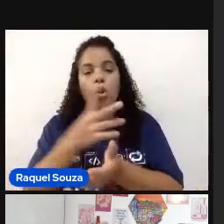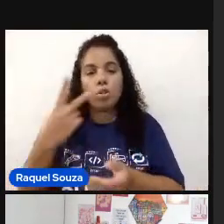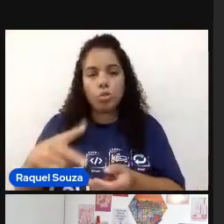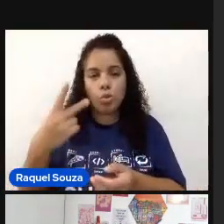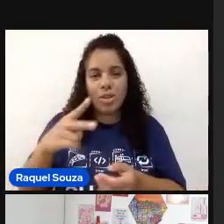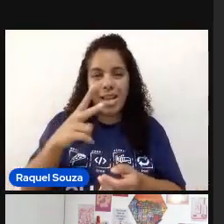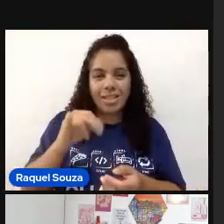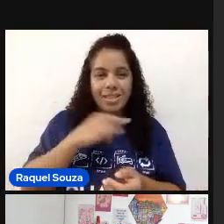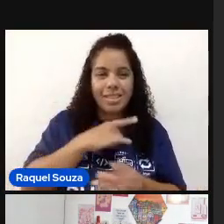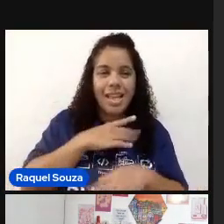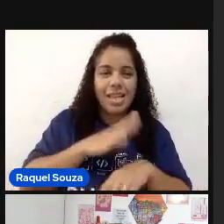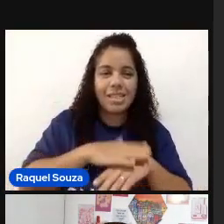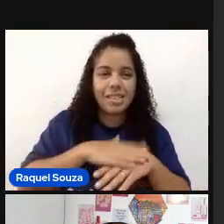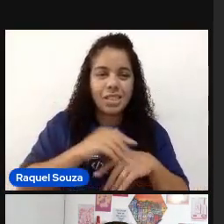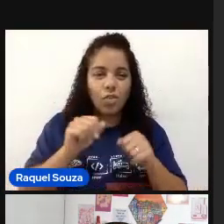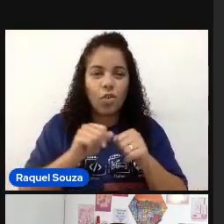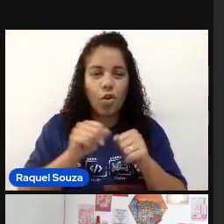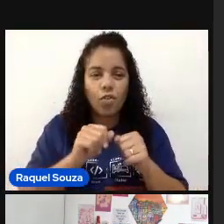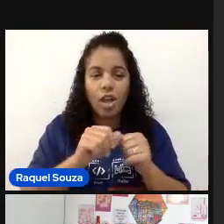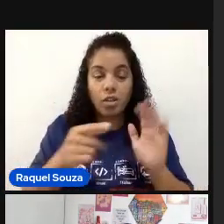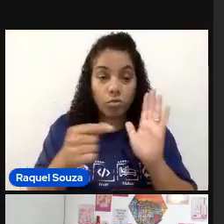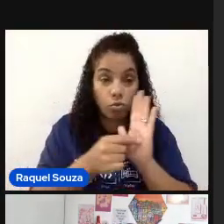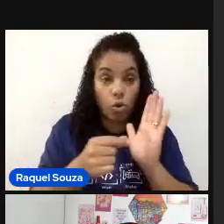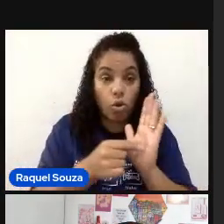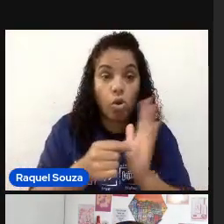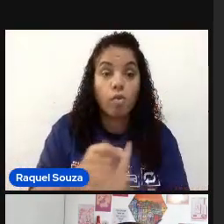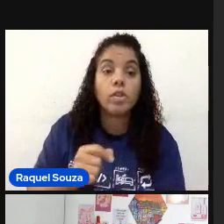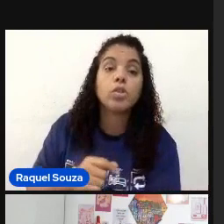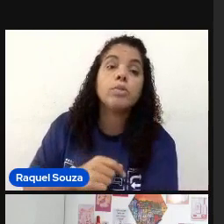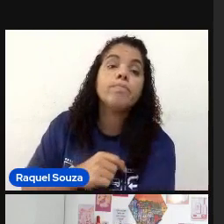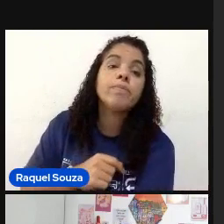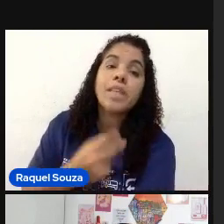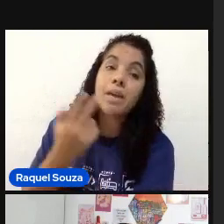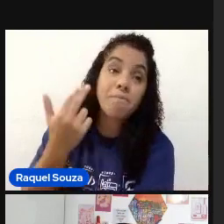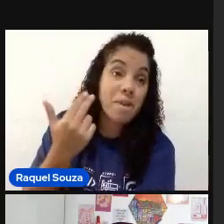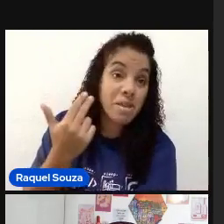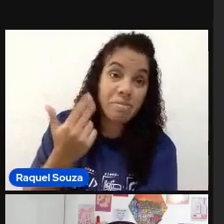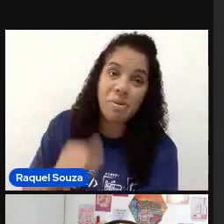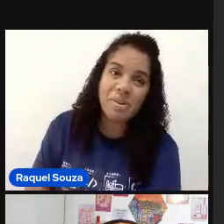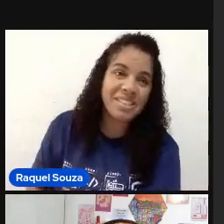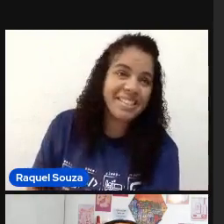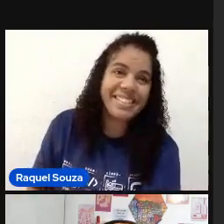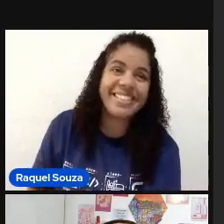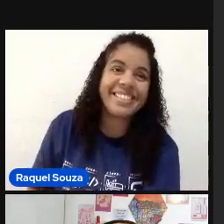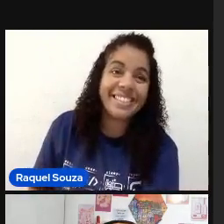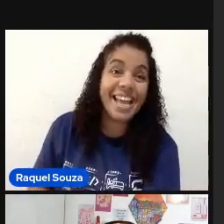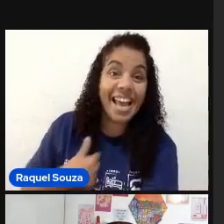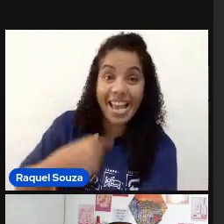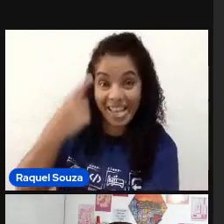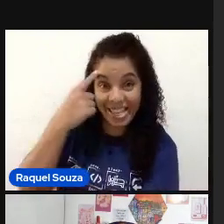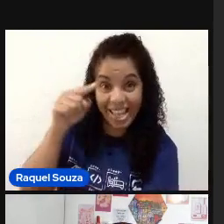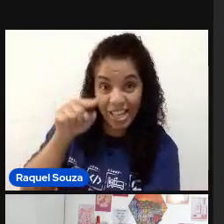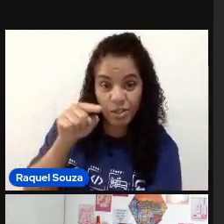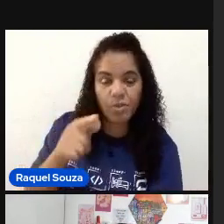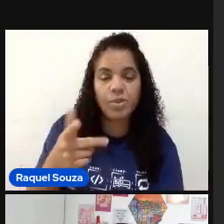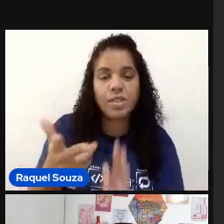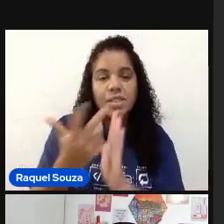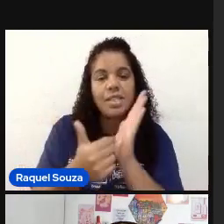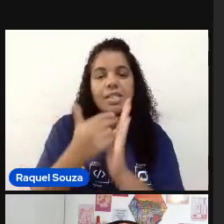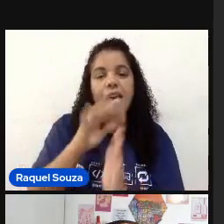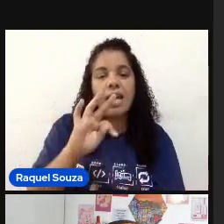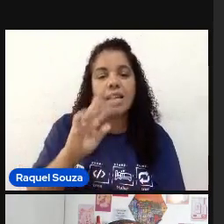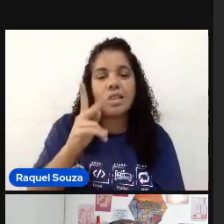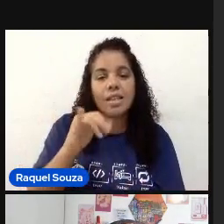está desenvolvendo um software, é do mesmo jeito. Essa ideia do design thinking, eu mostro para